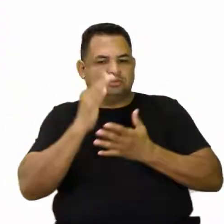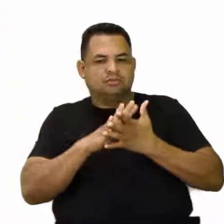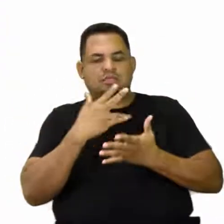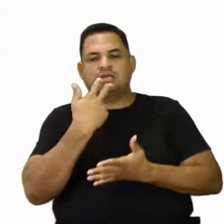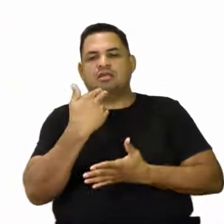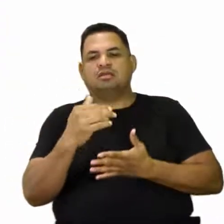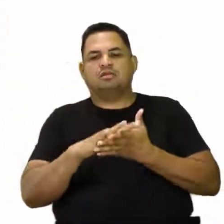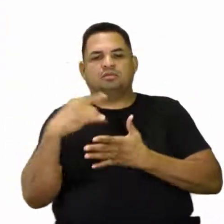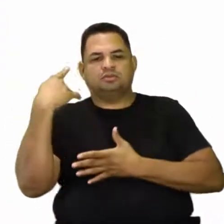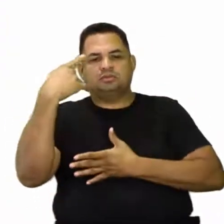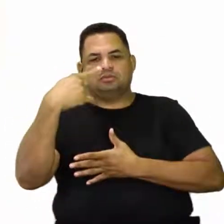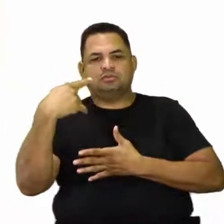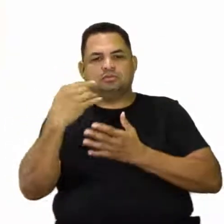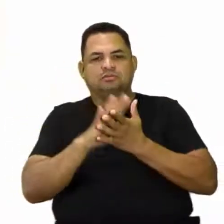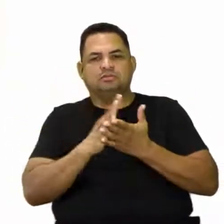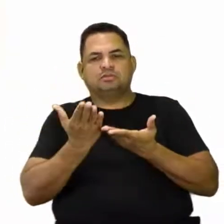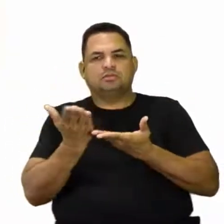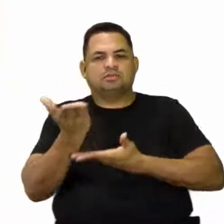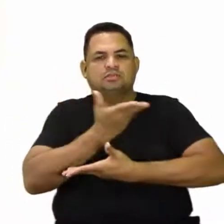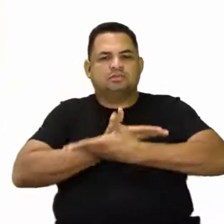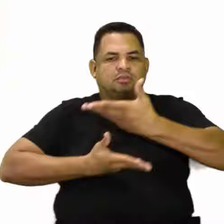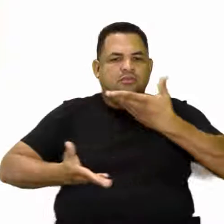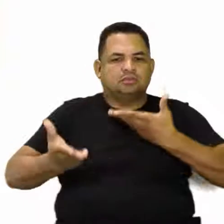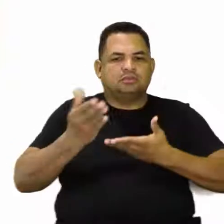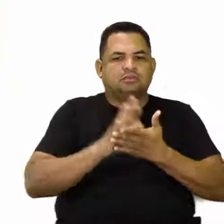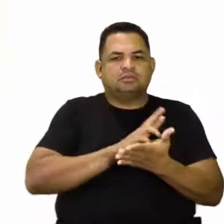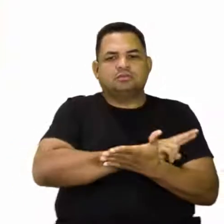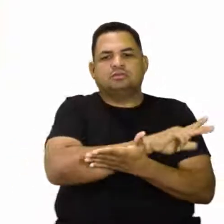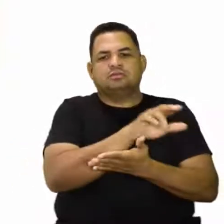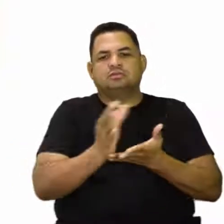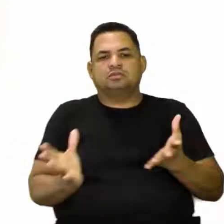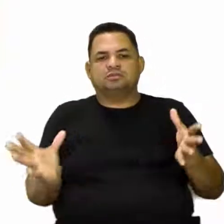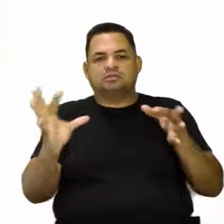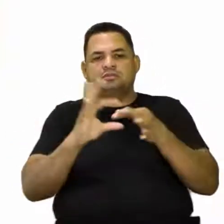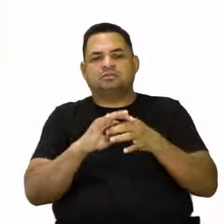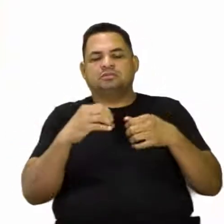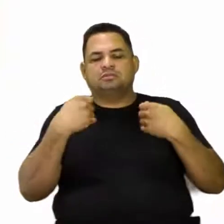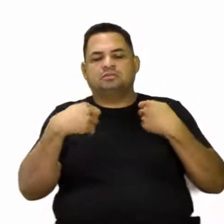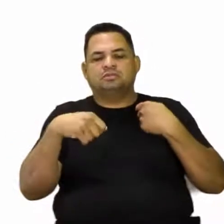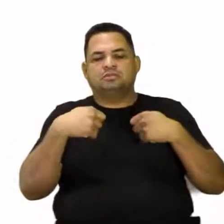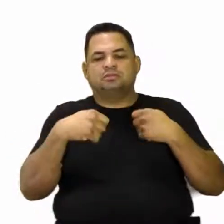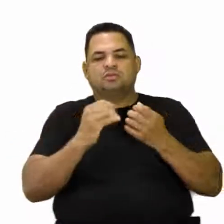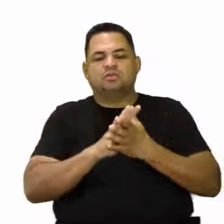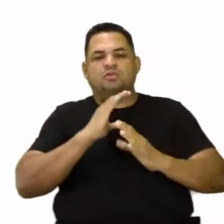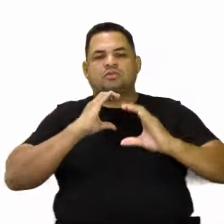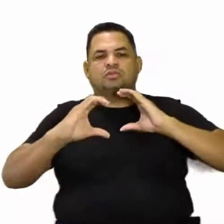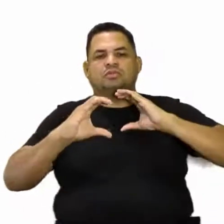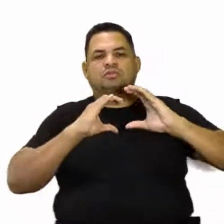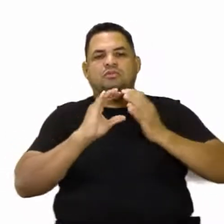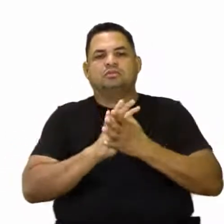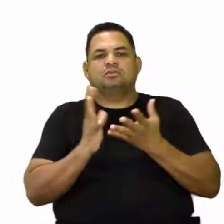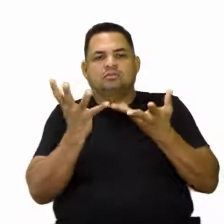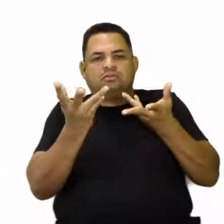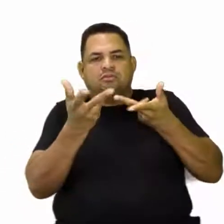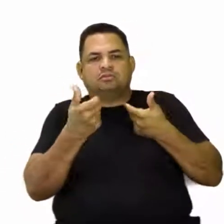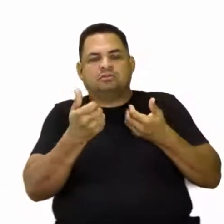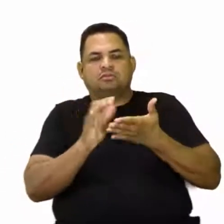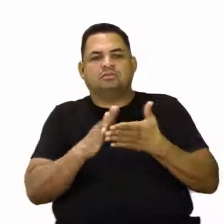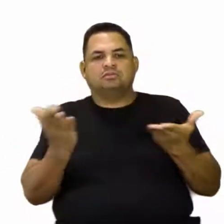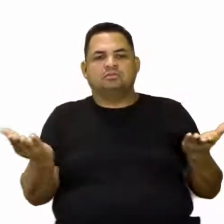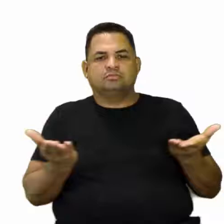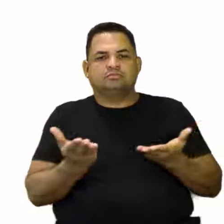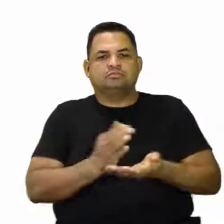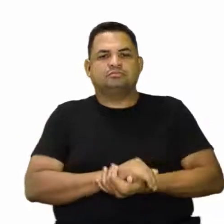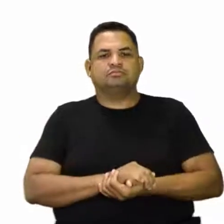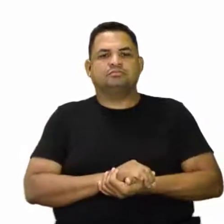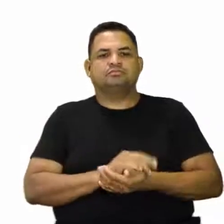espanhola como veículo de interação em variados contextos e necessidades comunicativas. As habilidades de hoje